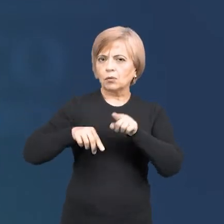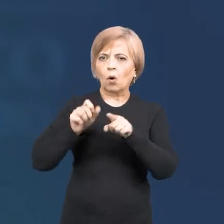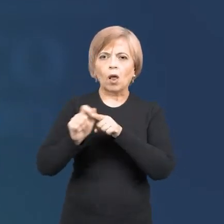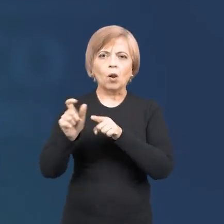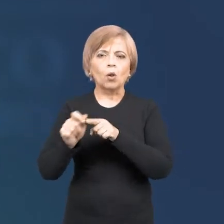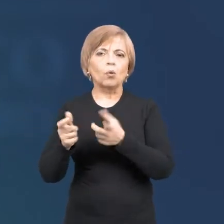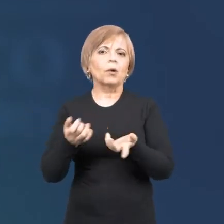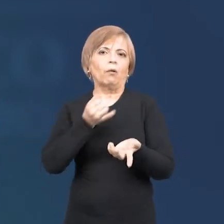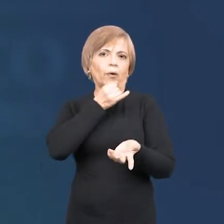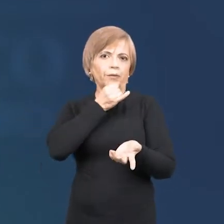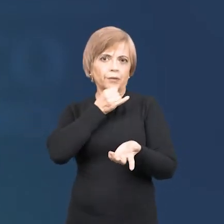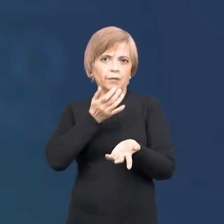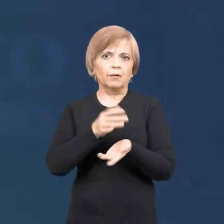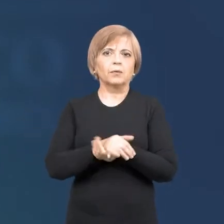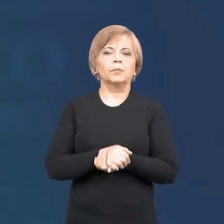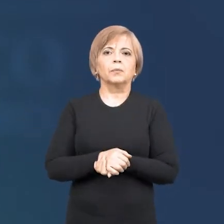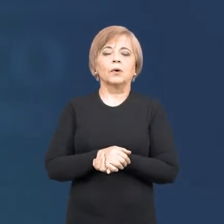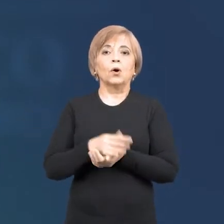em que